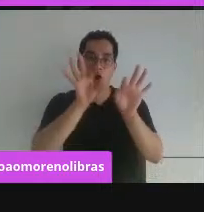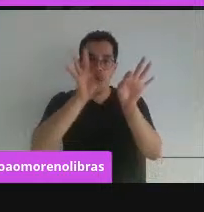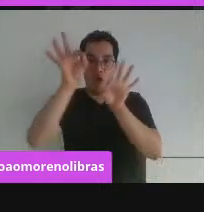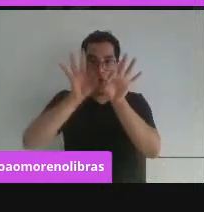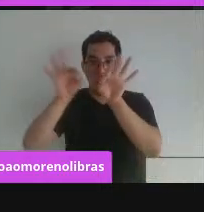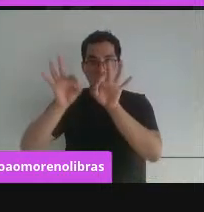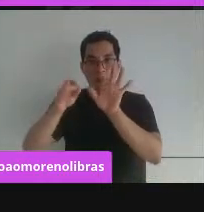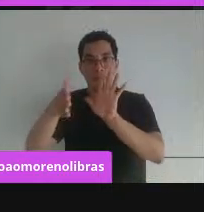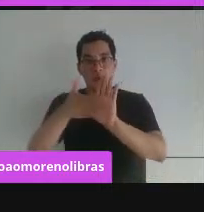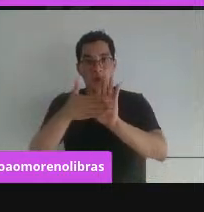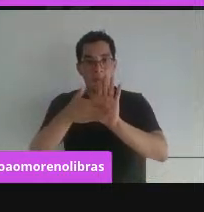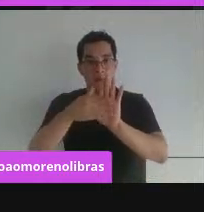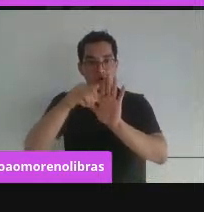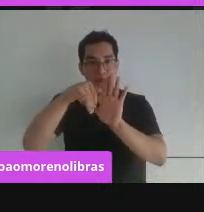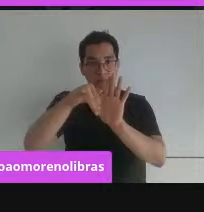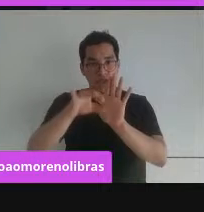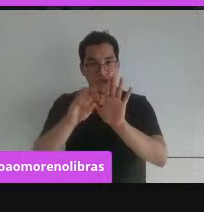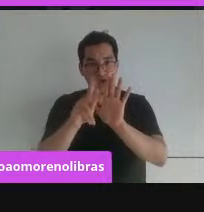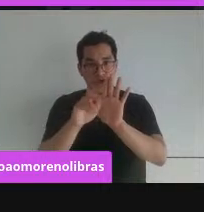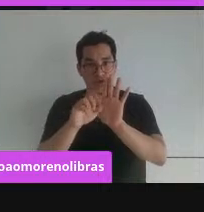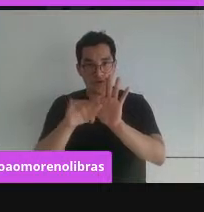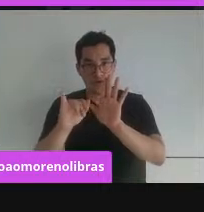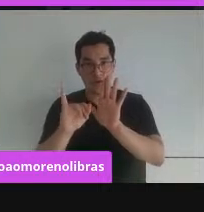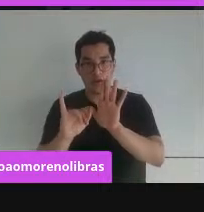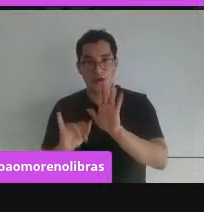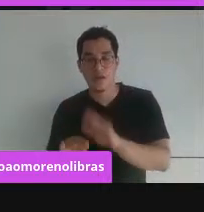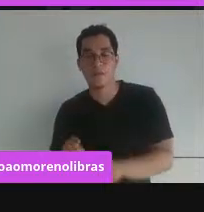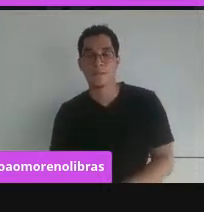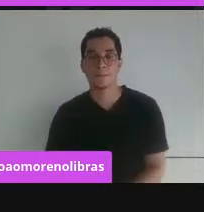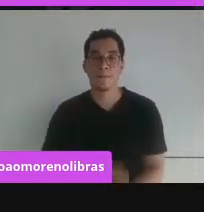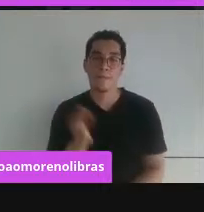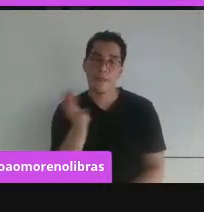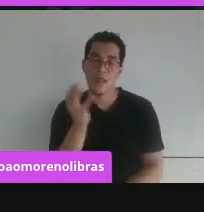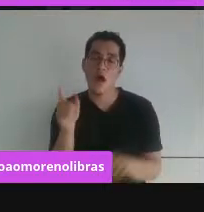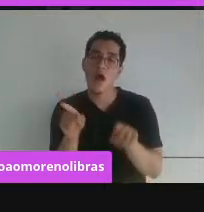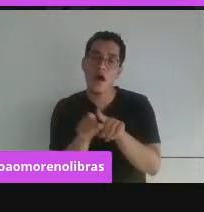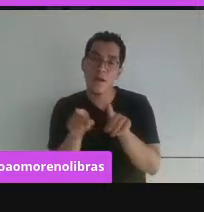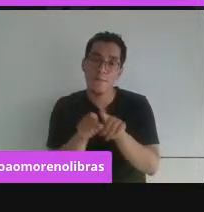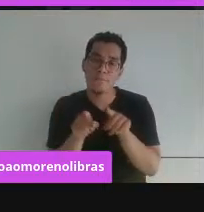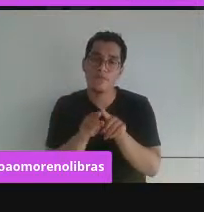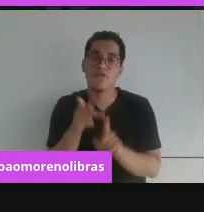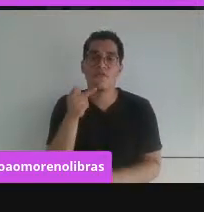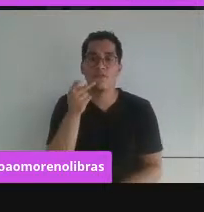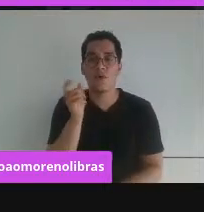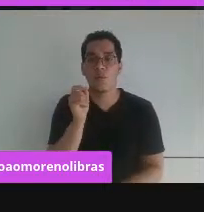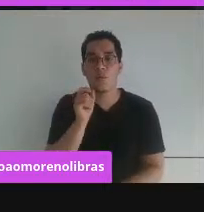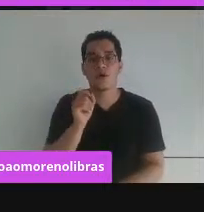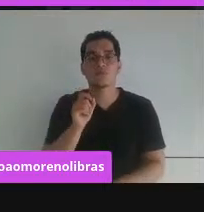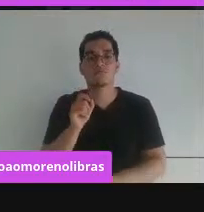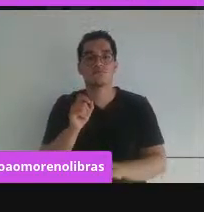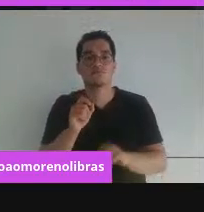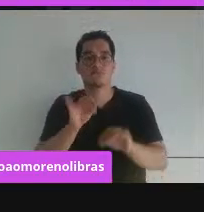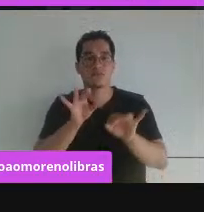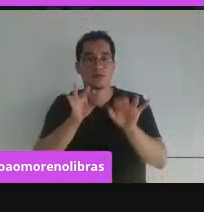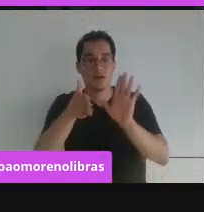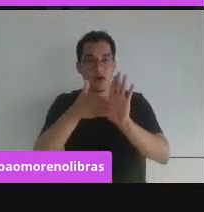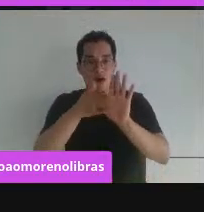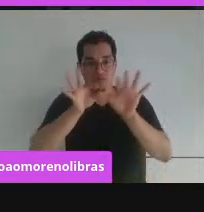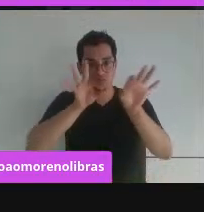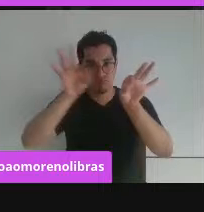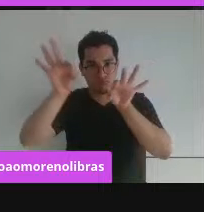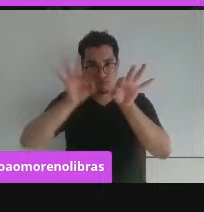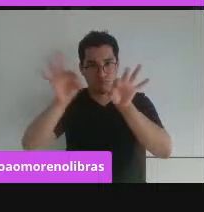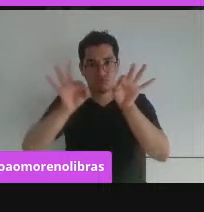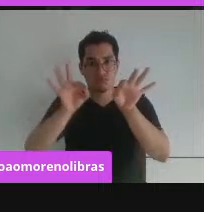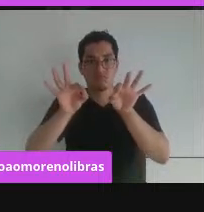certo? Mas antes eu queria dizer aqui um pouco sobre esse esquema que aparece aí, o 41.